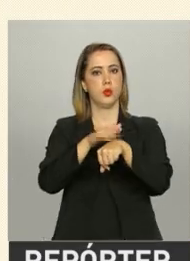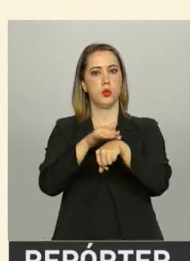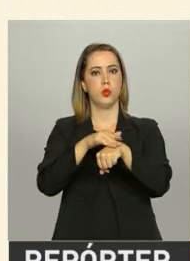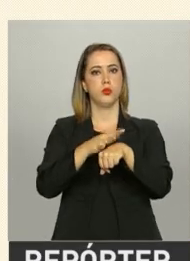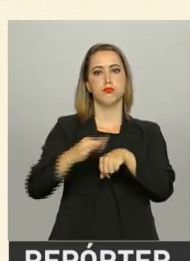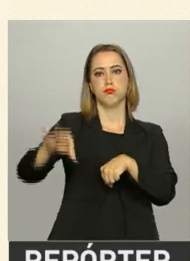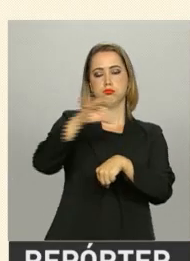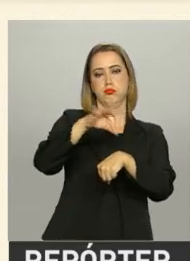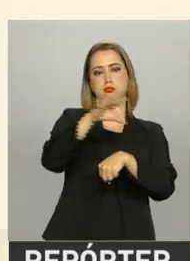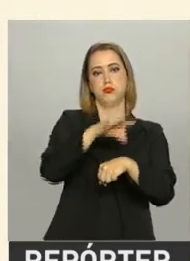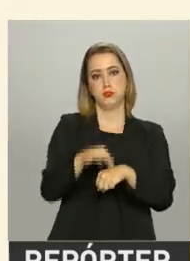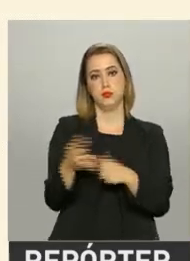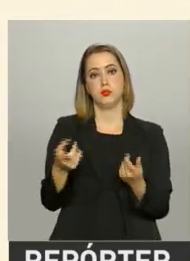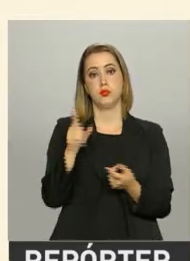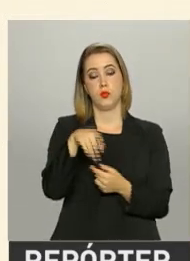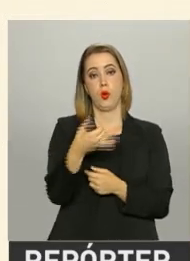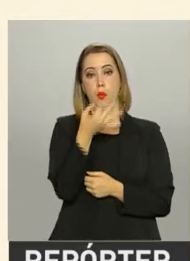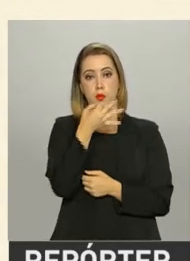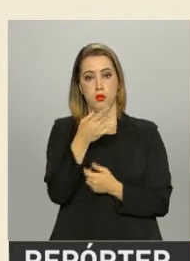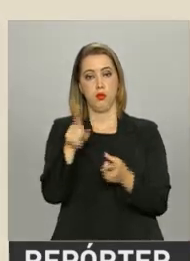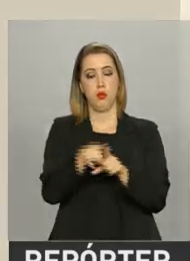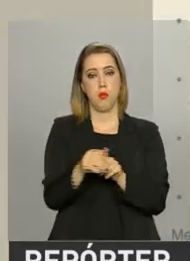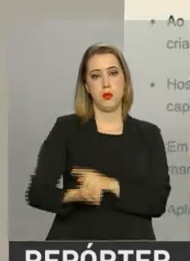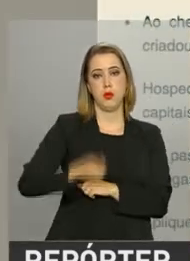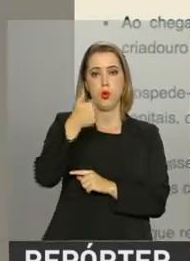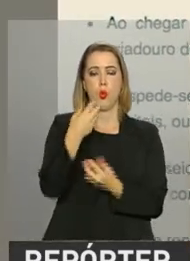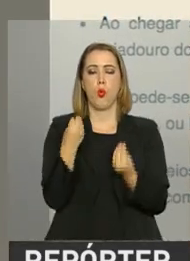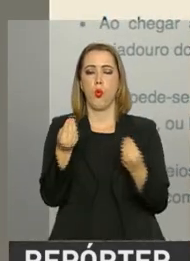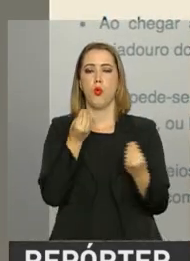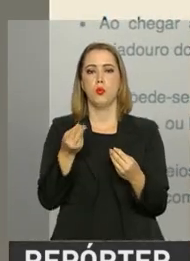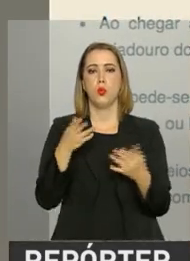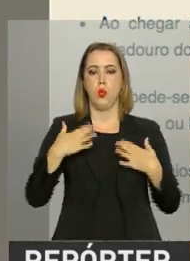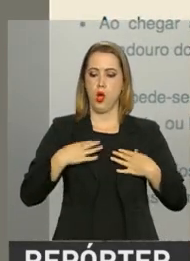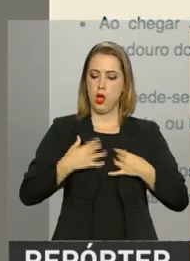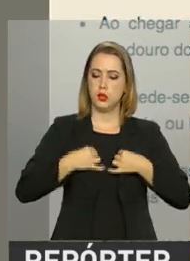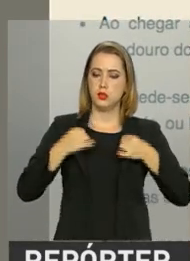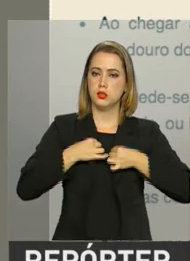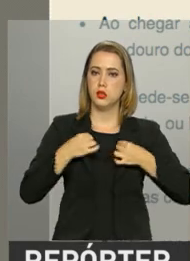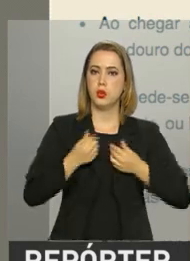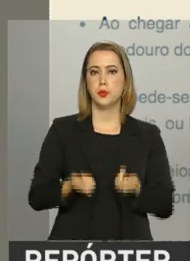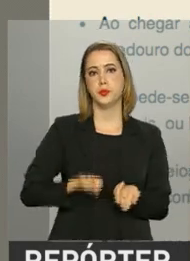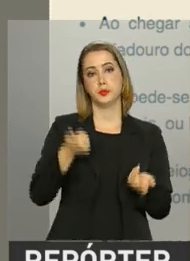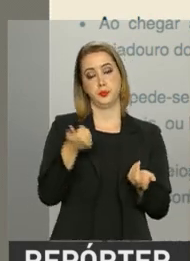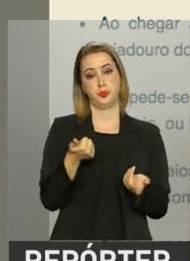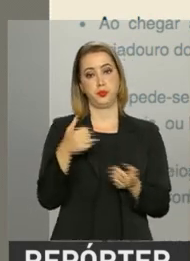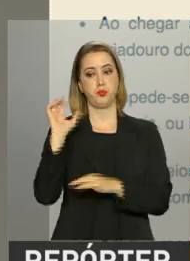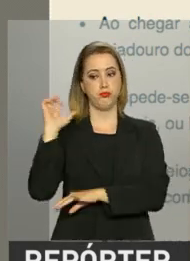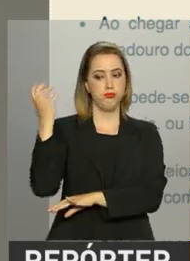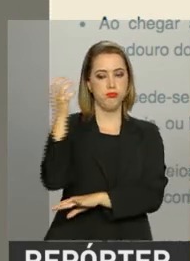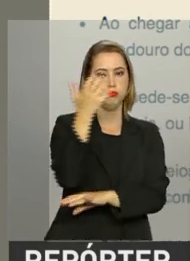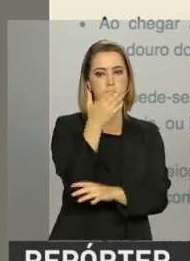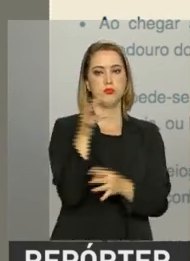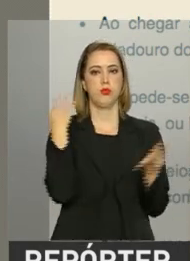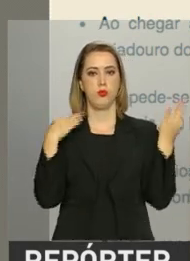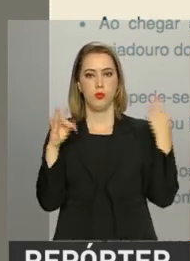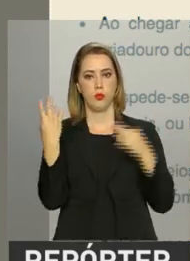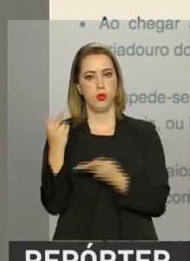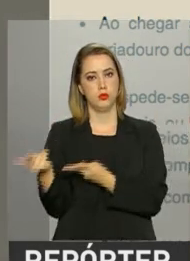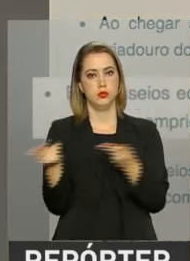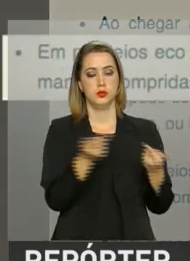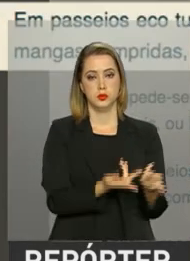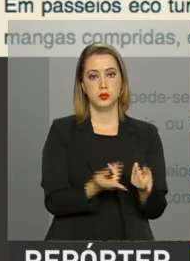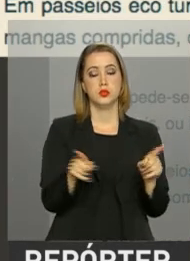mosquito aedes aegypti que dá dicas por exemplo do tipo de roupa que deve ser usada em roteiros de ecoturismo o site traz também